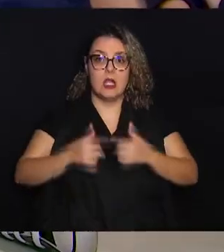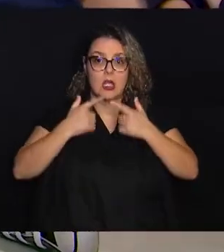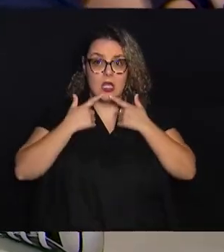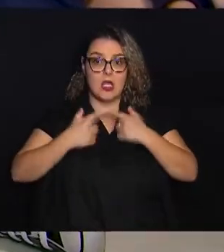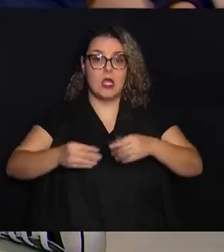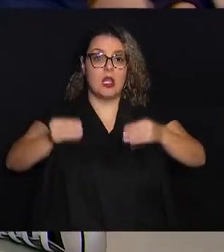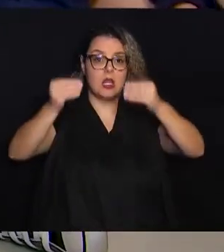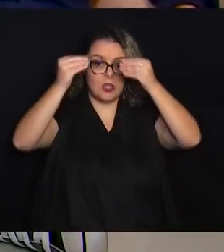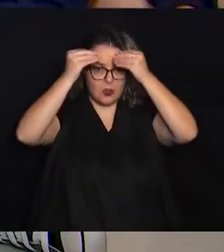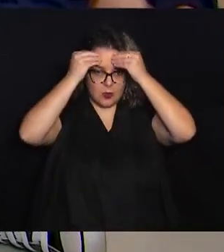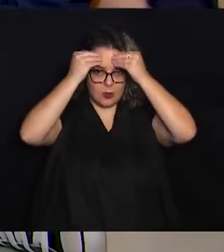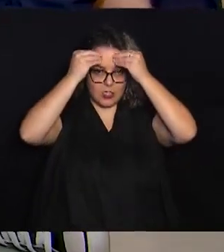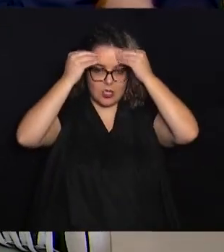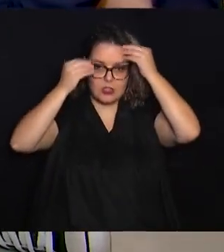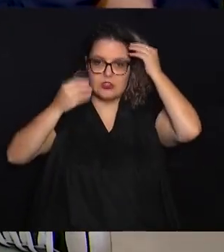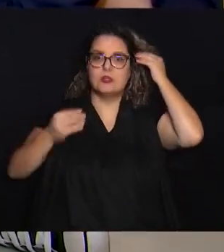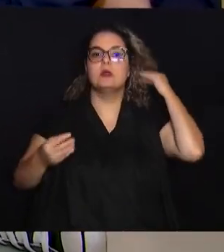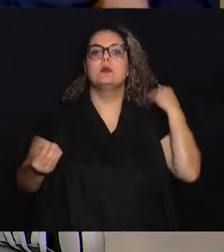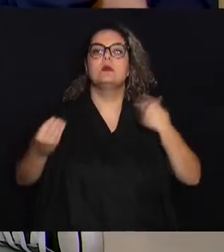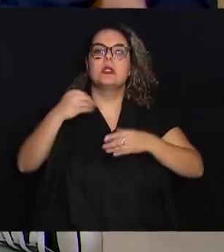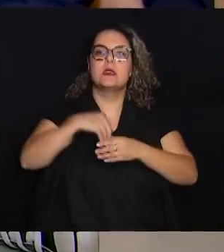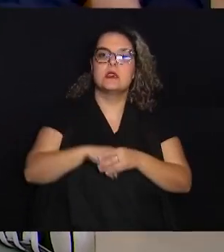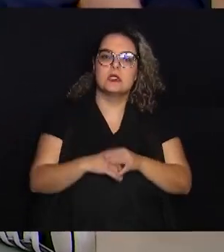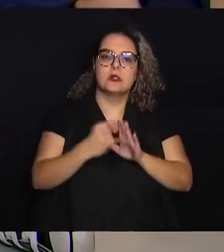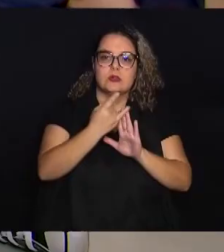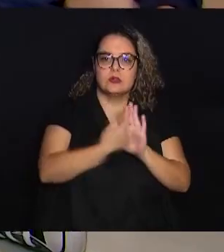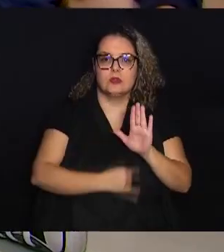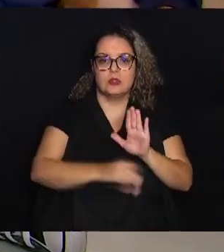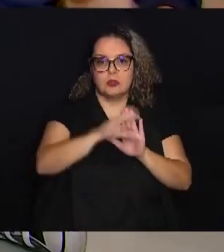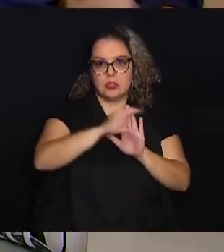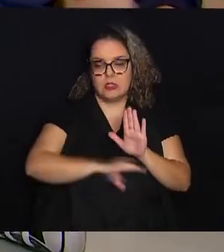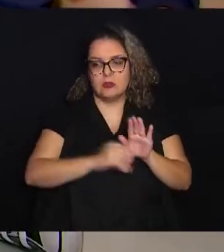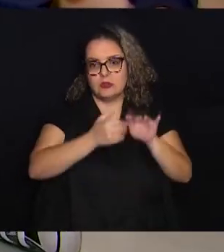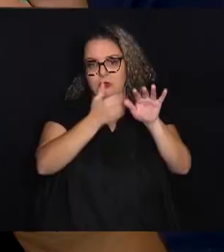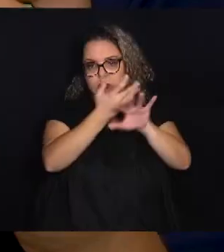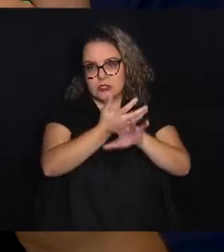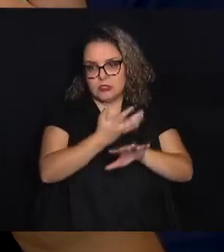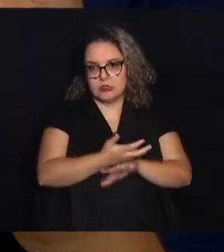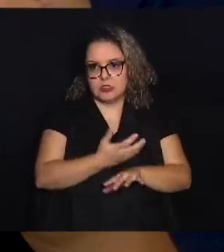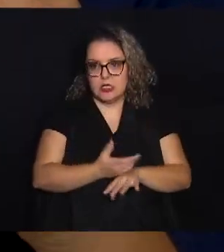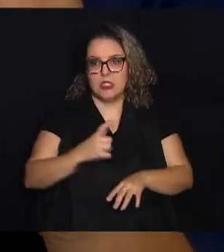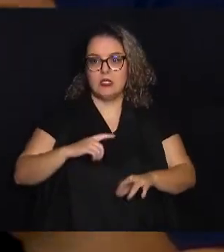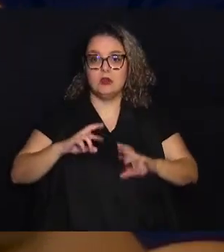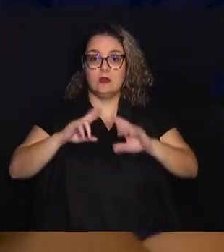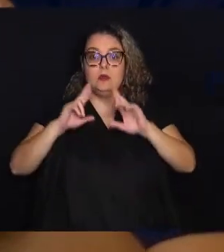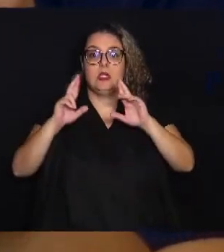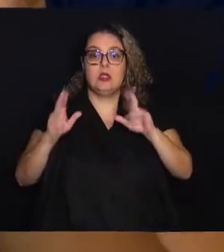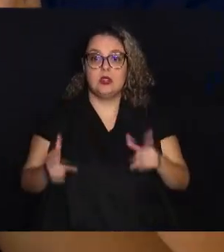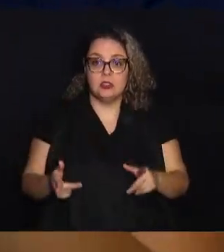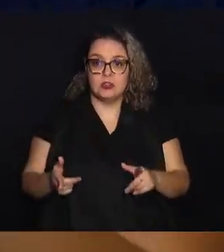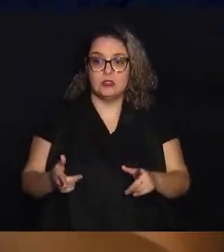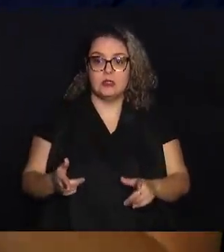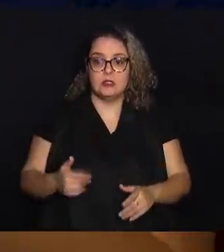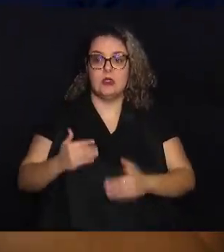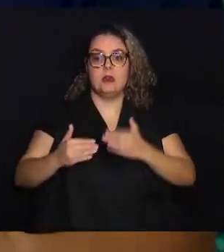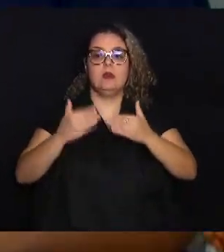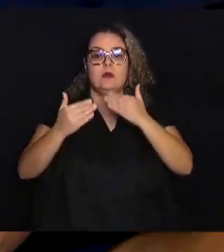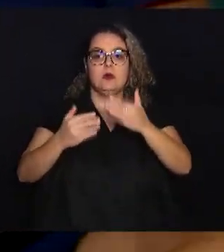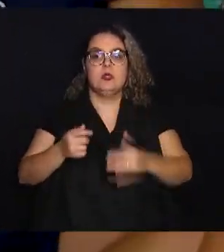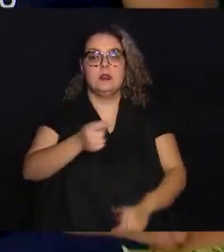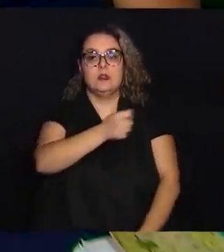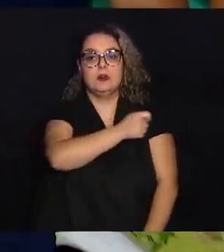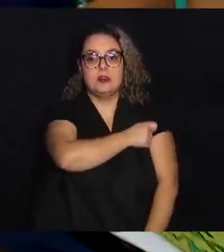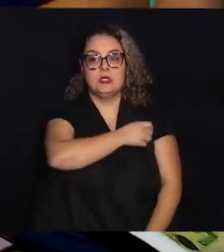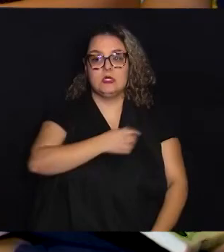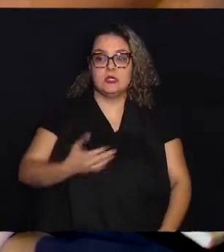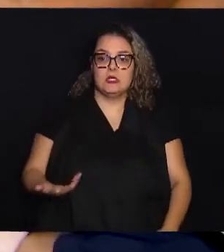linguagem, né, esse sistema para dentro do currículo. Então, isso vai tendo uma diferença na formação desse aluno,